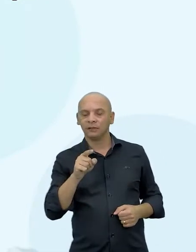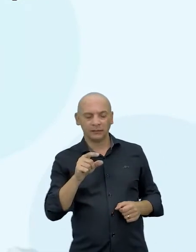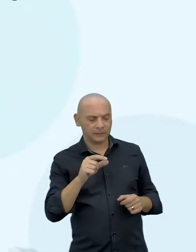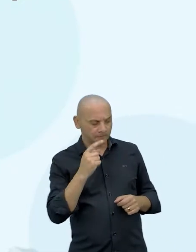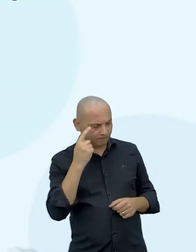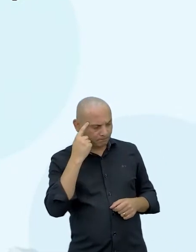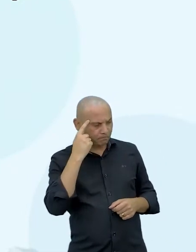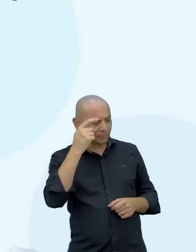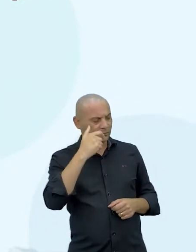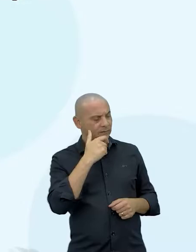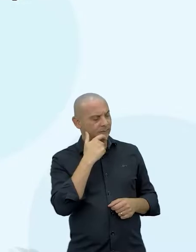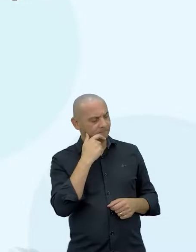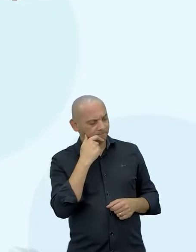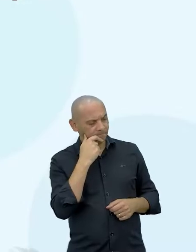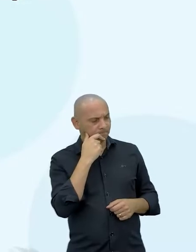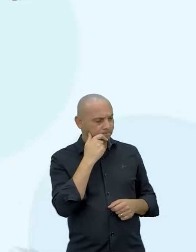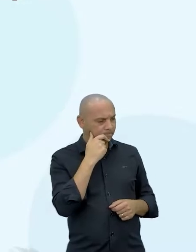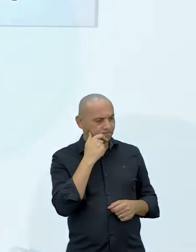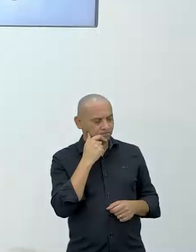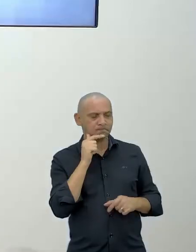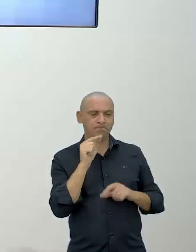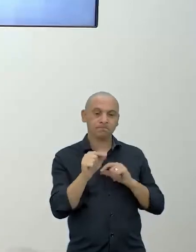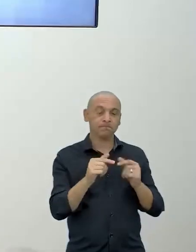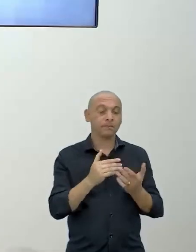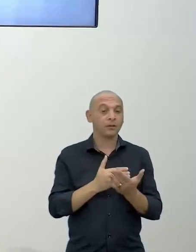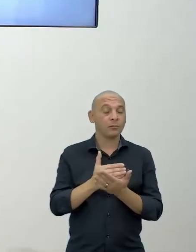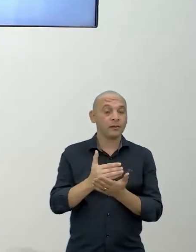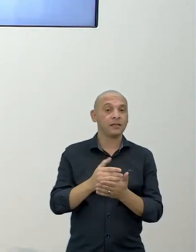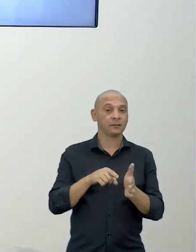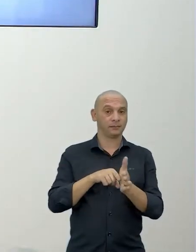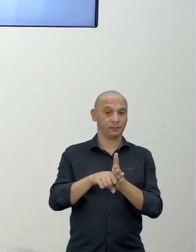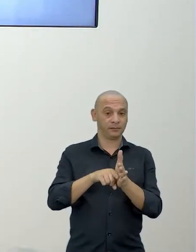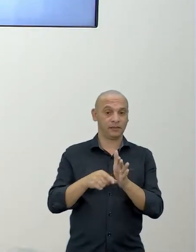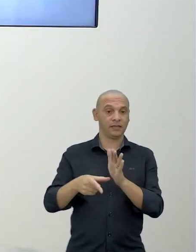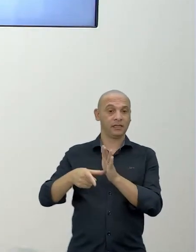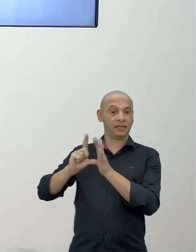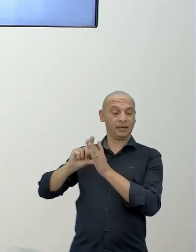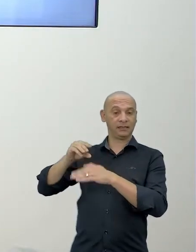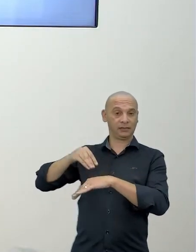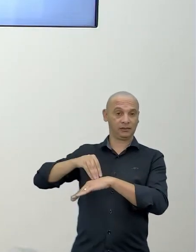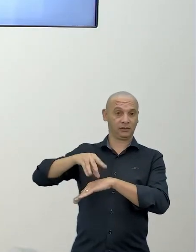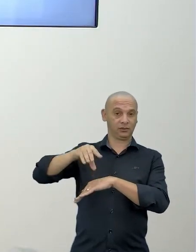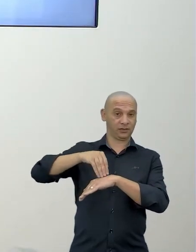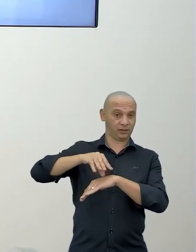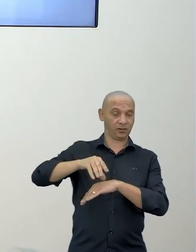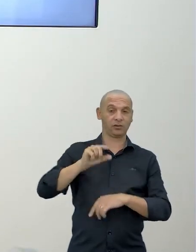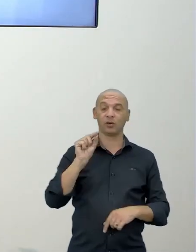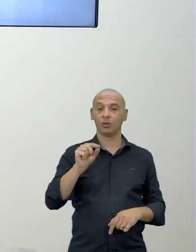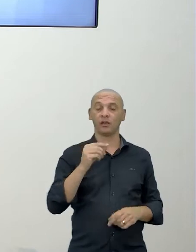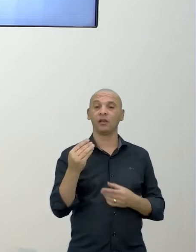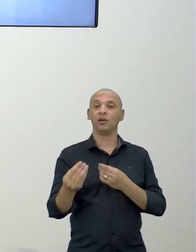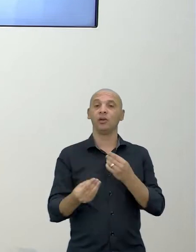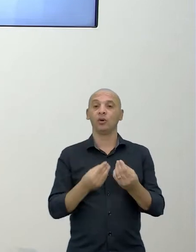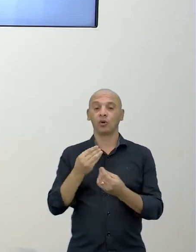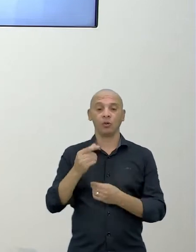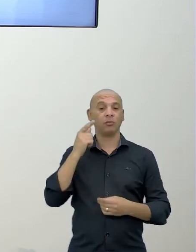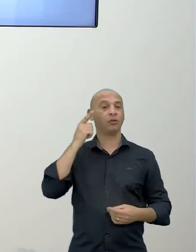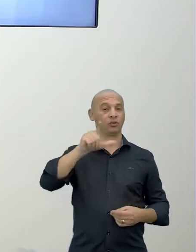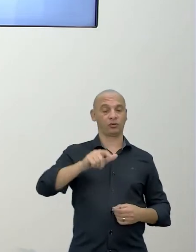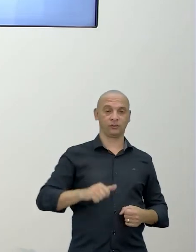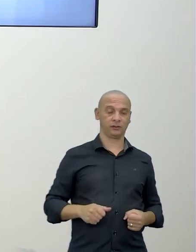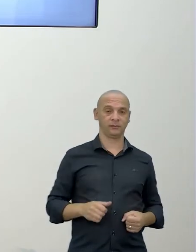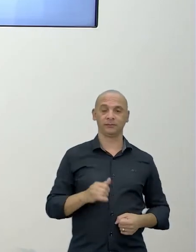alimentação, cultura e cidadania, E a partir do momento que você formula essa hipótese, é que a gente inicia o estudo de caso.